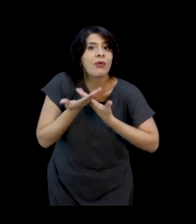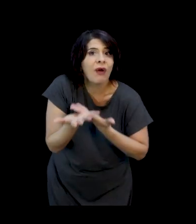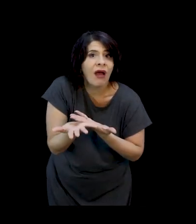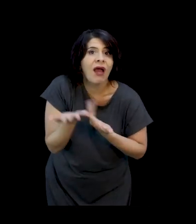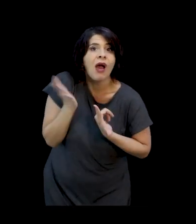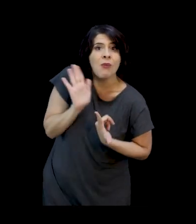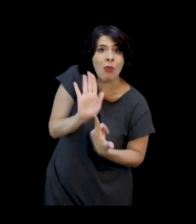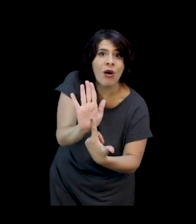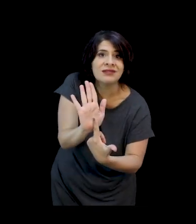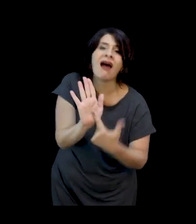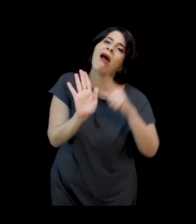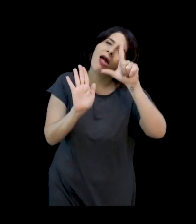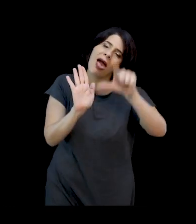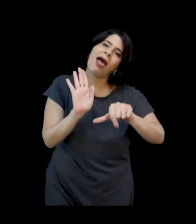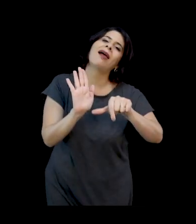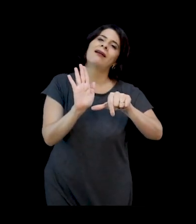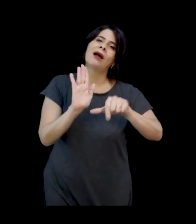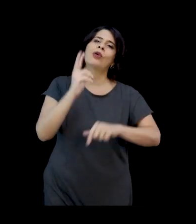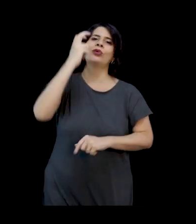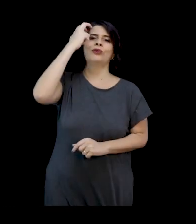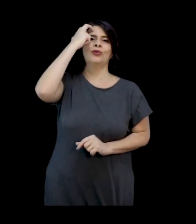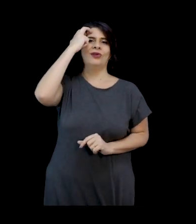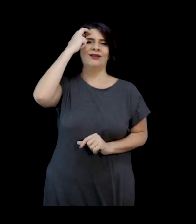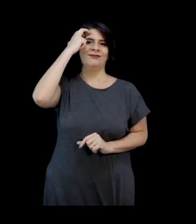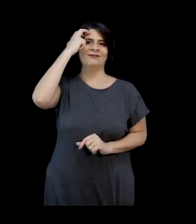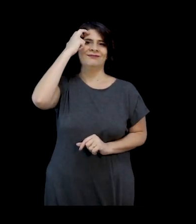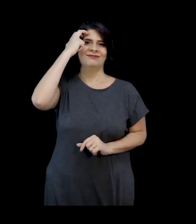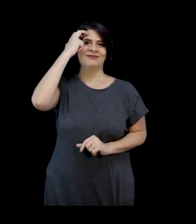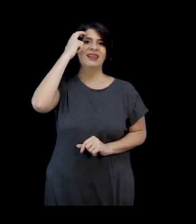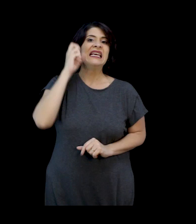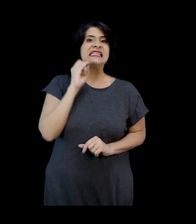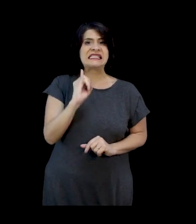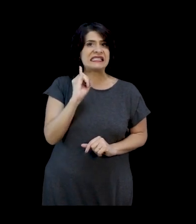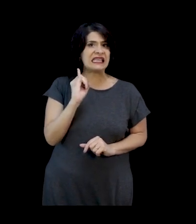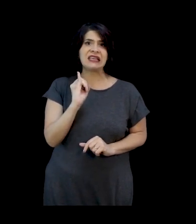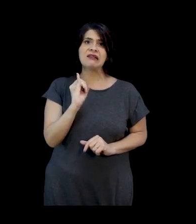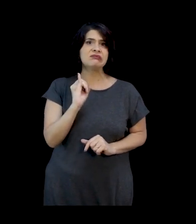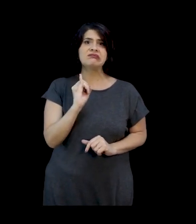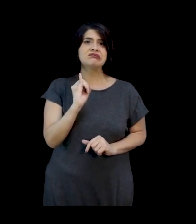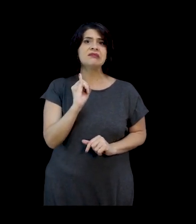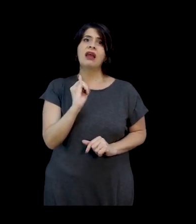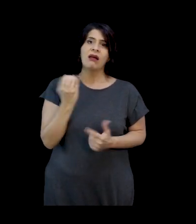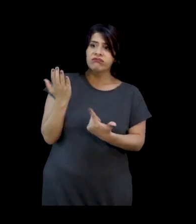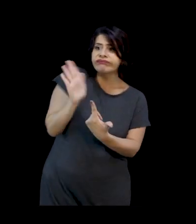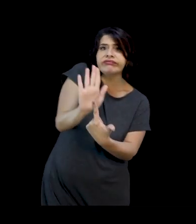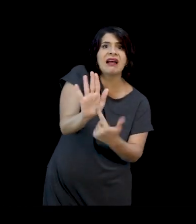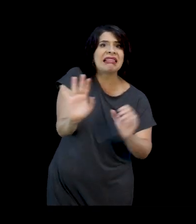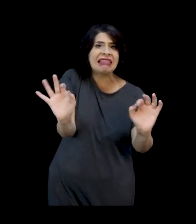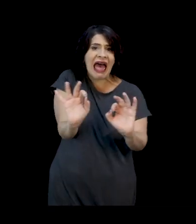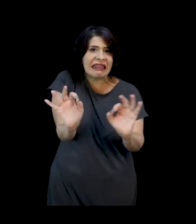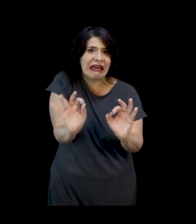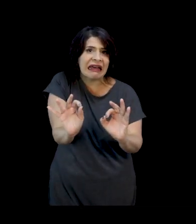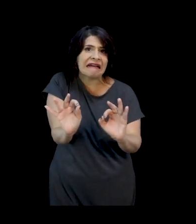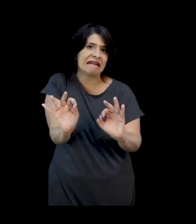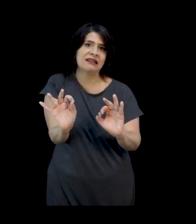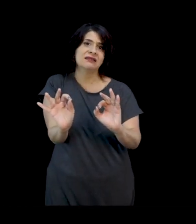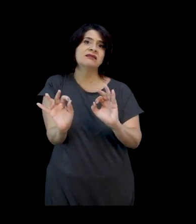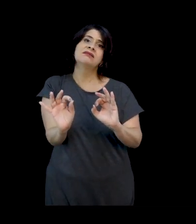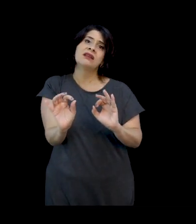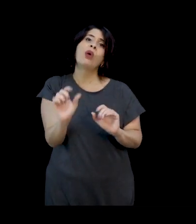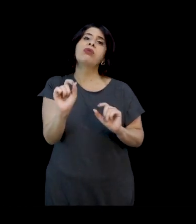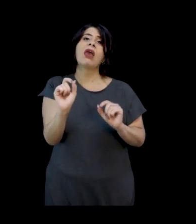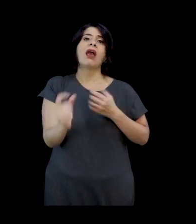essa exteriorização ou essa objetificação traga os traços dessa